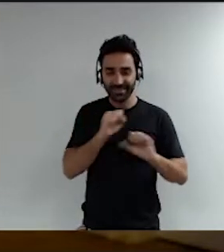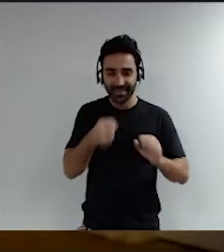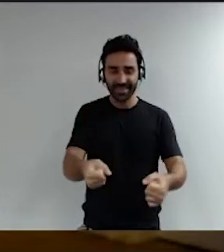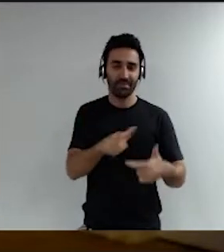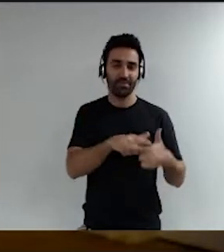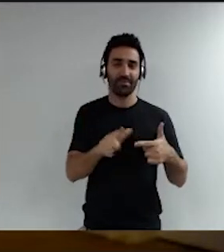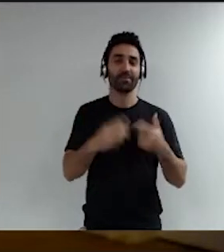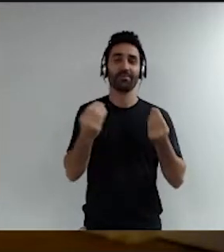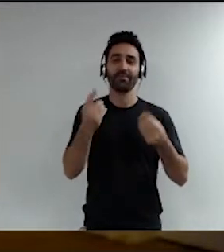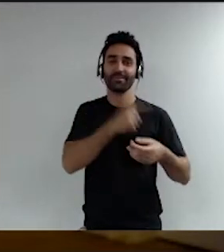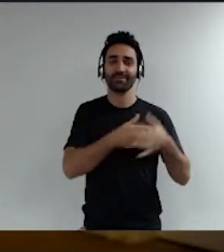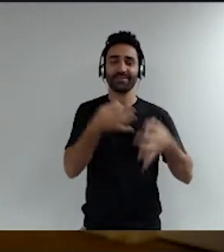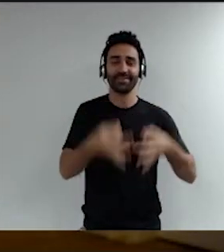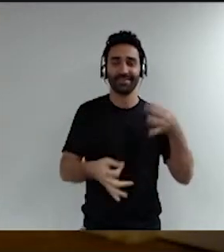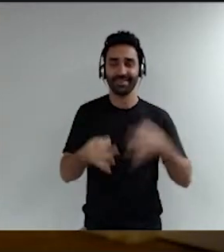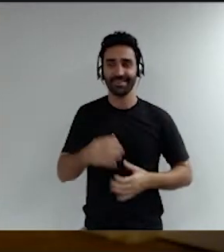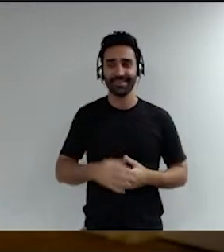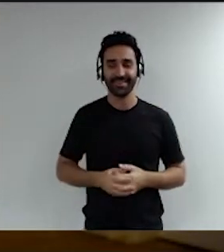ele vai julgar?